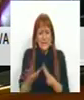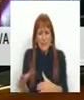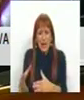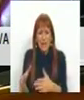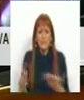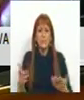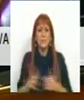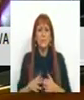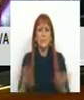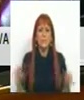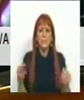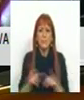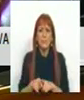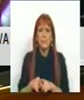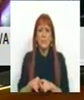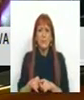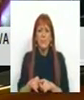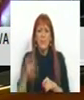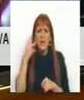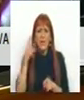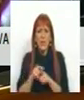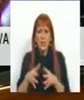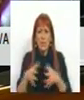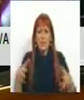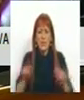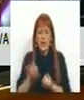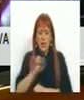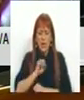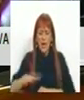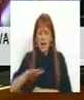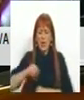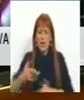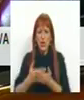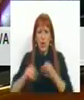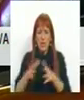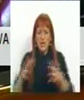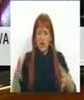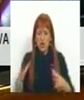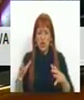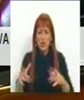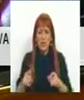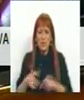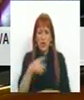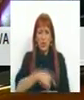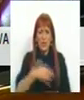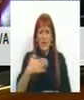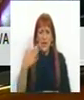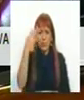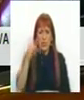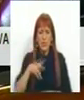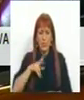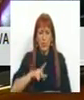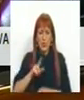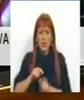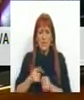e, de facto, dizer que com o alargamento da nossa zona económica exclusiva, 97% de